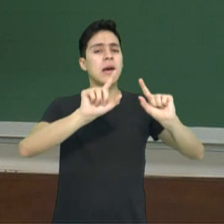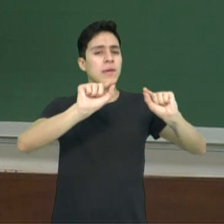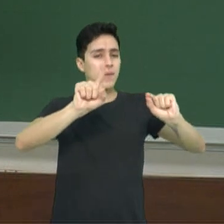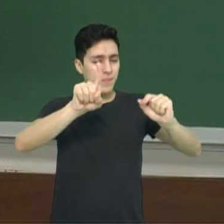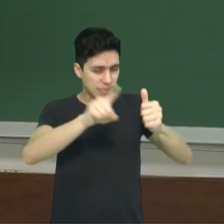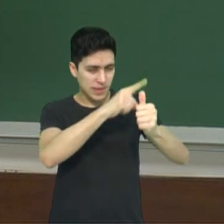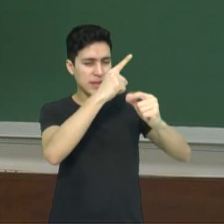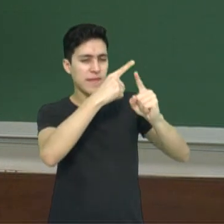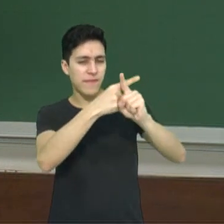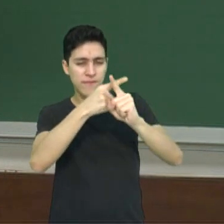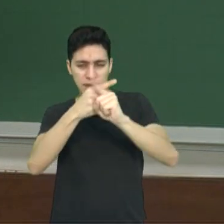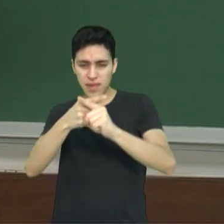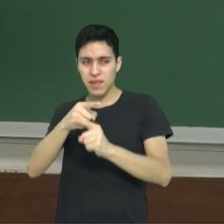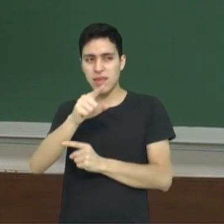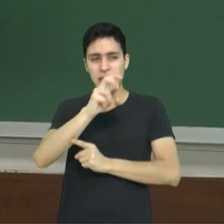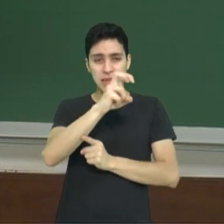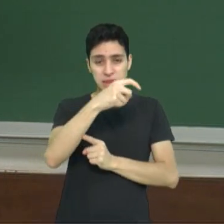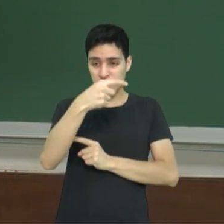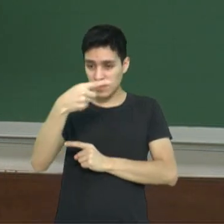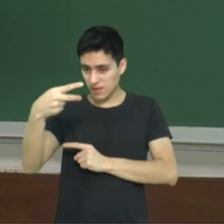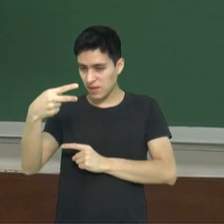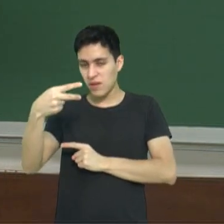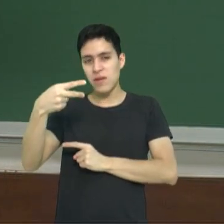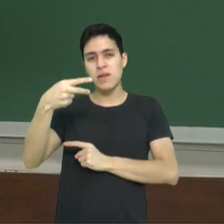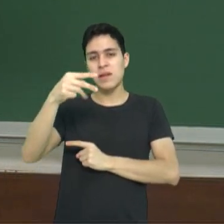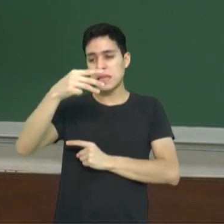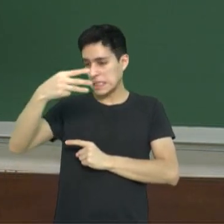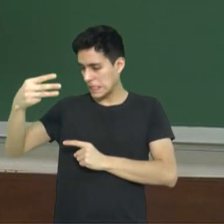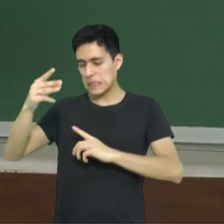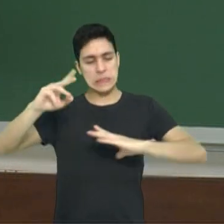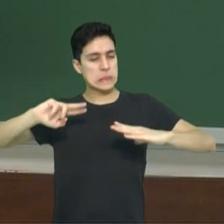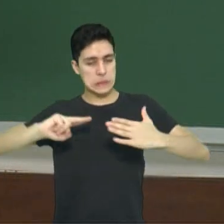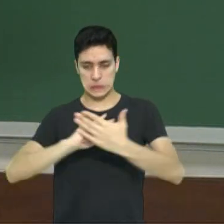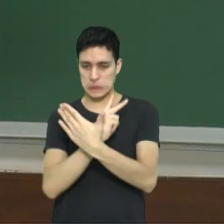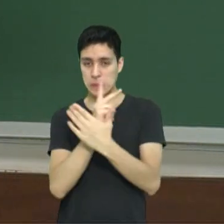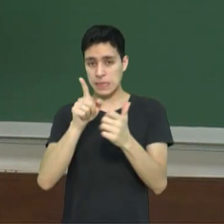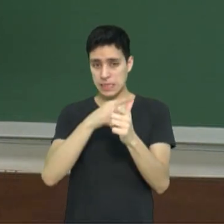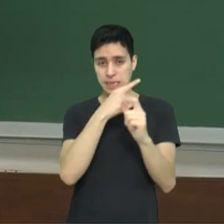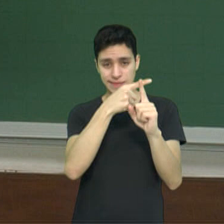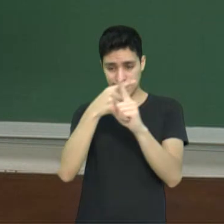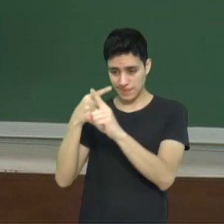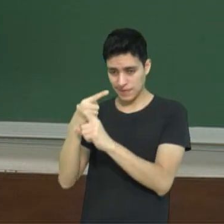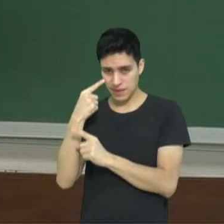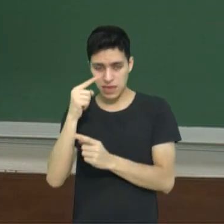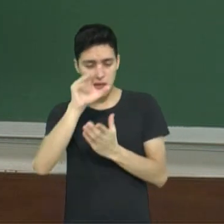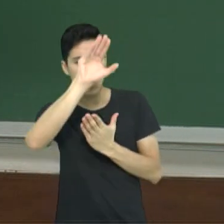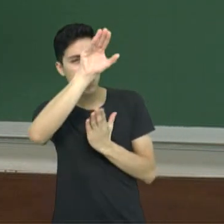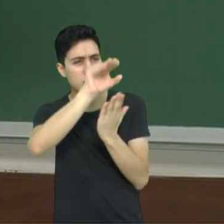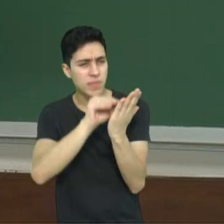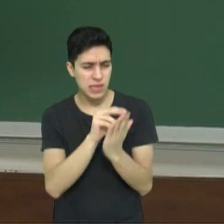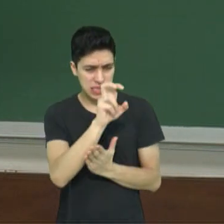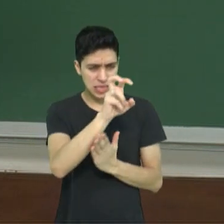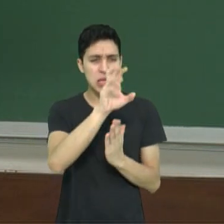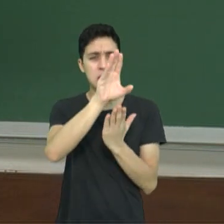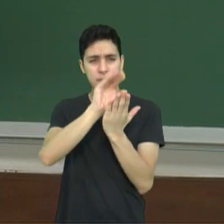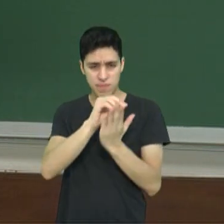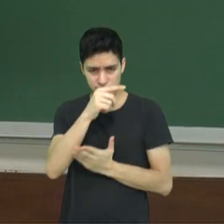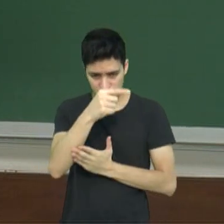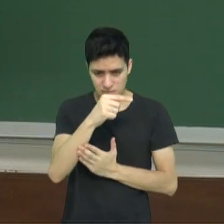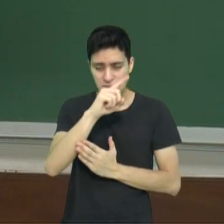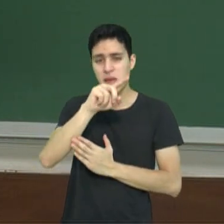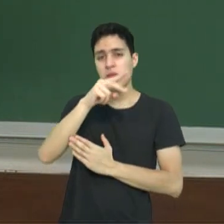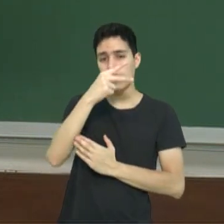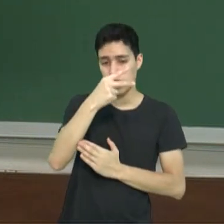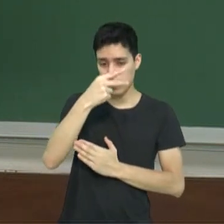de Deus, não vai fazer 5 menos 2 que dá 3, dá tudo errado. Primeira multiplicação, então copia o 5, copia o menos,